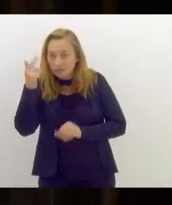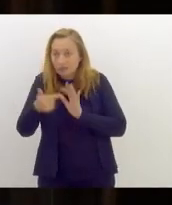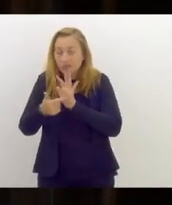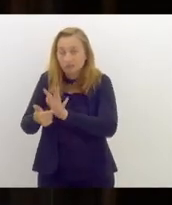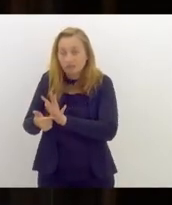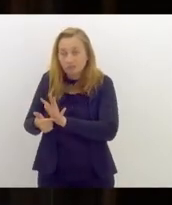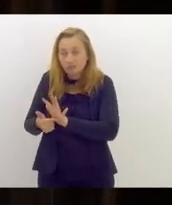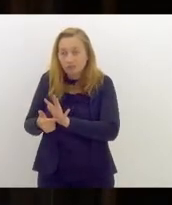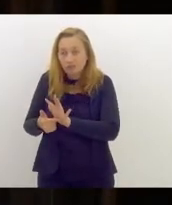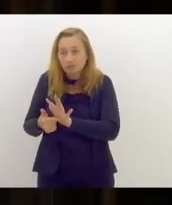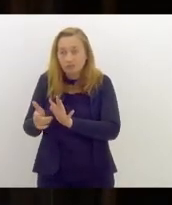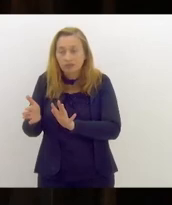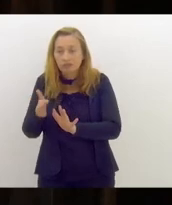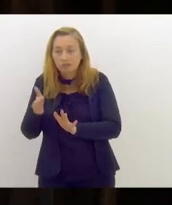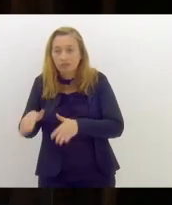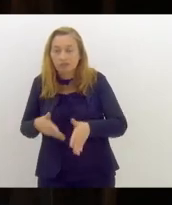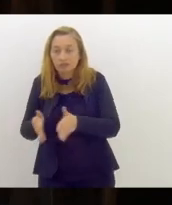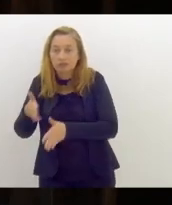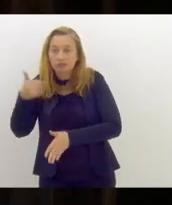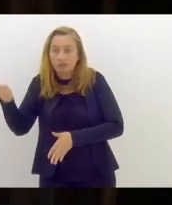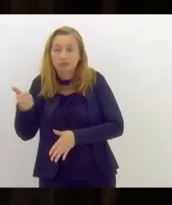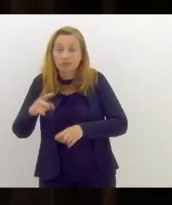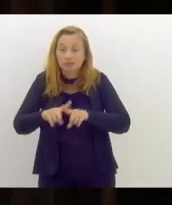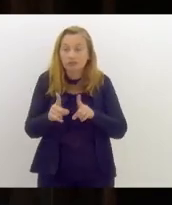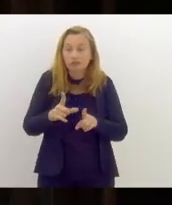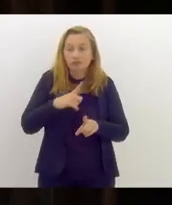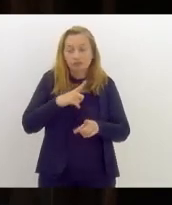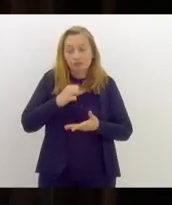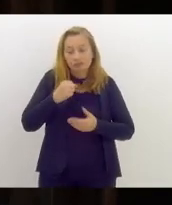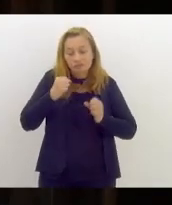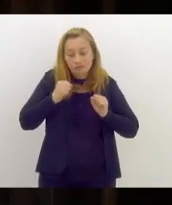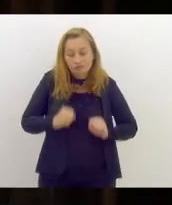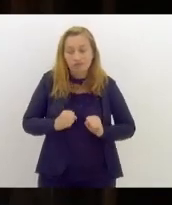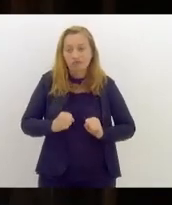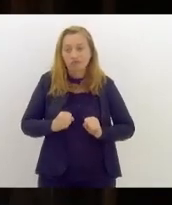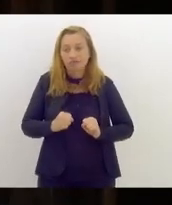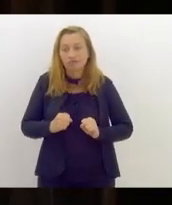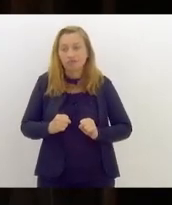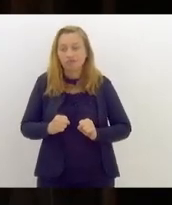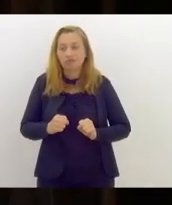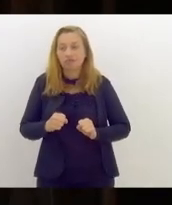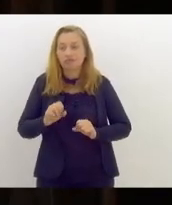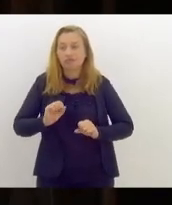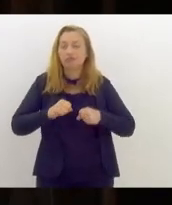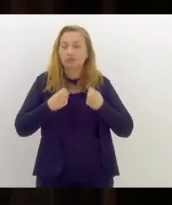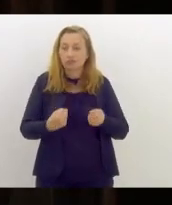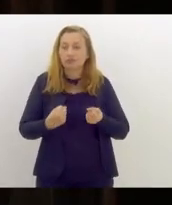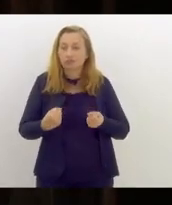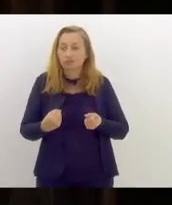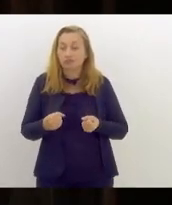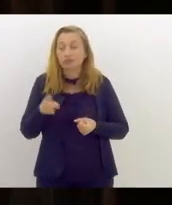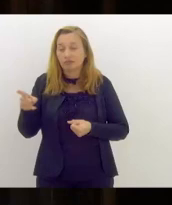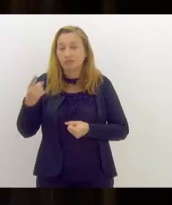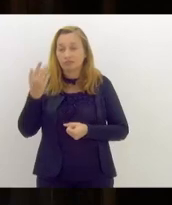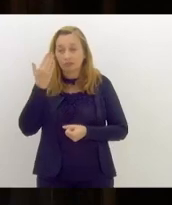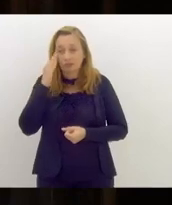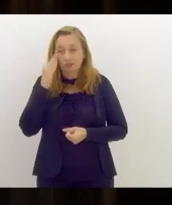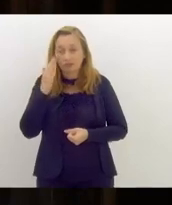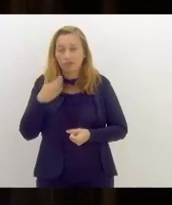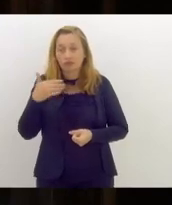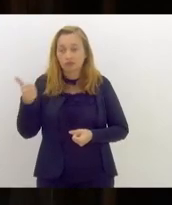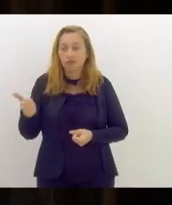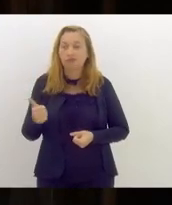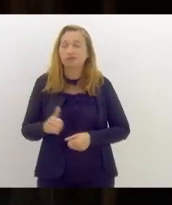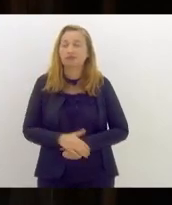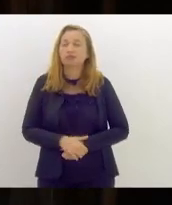diferente mas ao mesmo tempo de ter muita firmeza em defender as posições nas quais então ele é convencido que é a posição